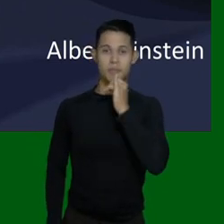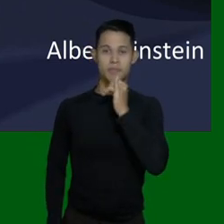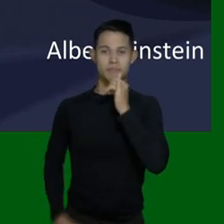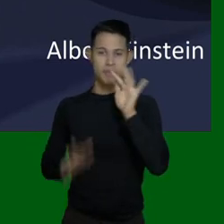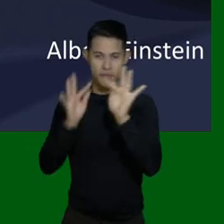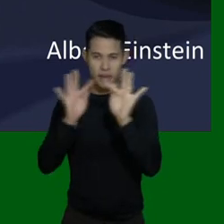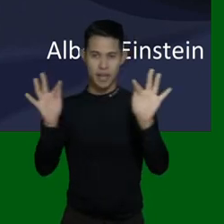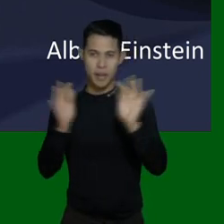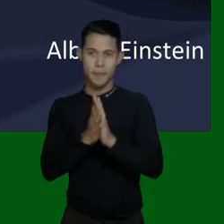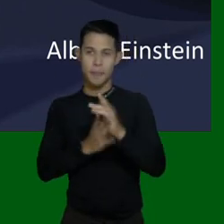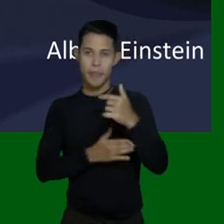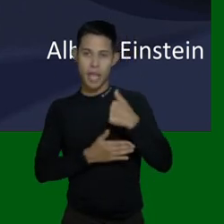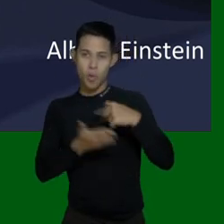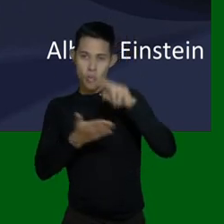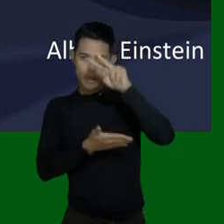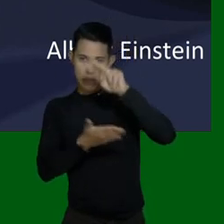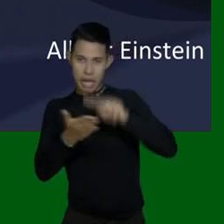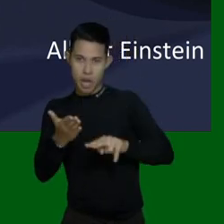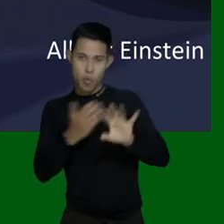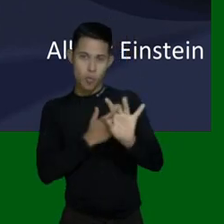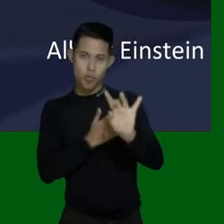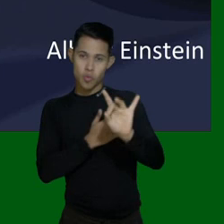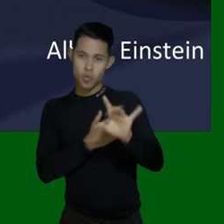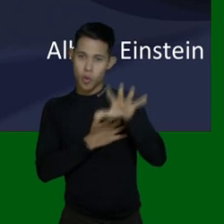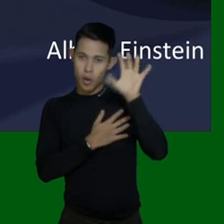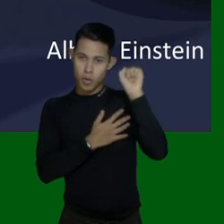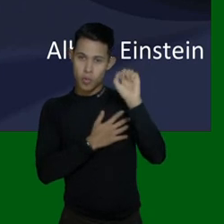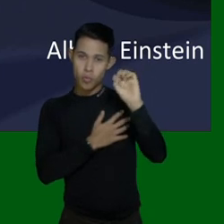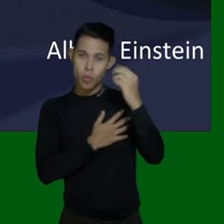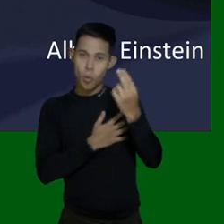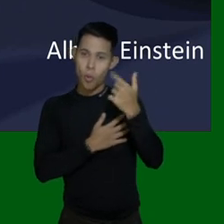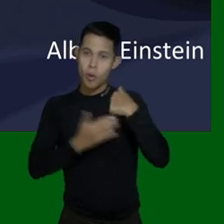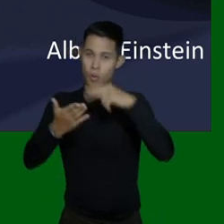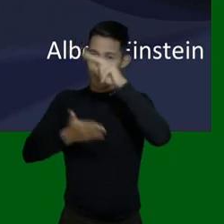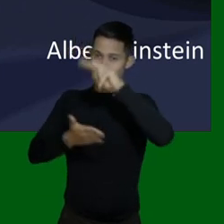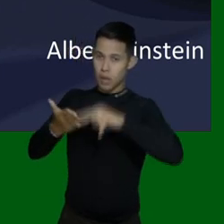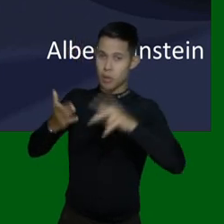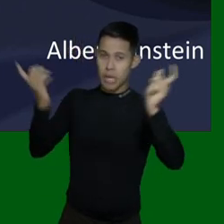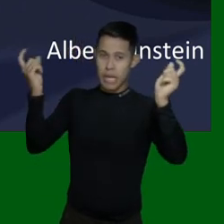lendo e sou incapaz de lembrar da imagem visual da palavra